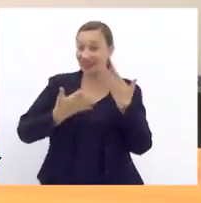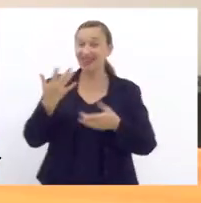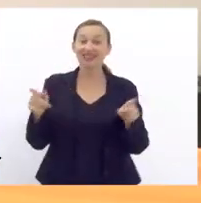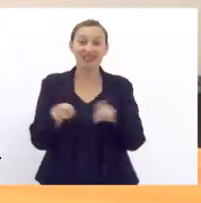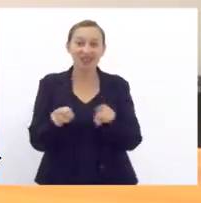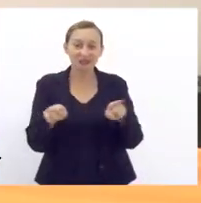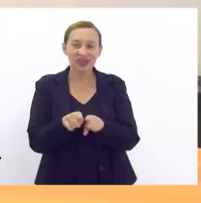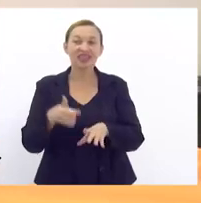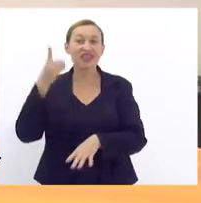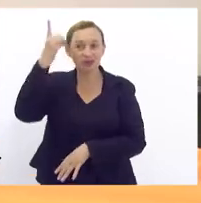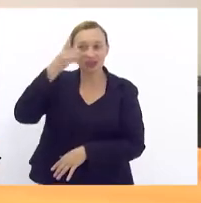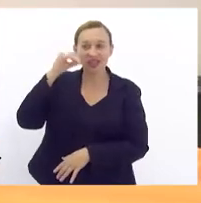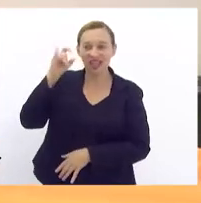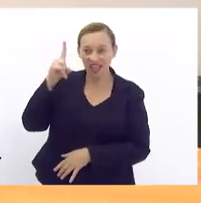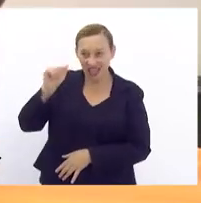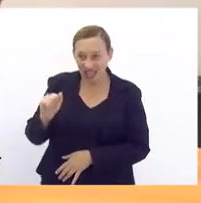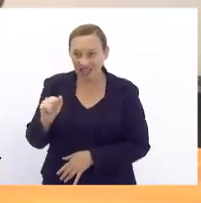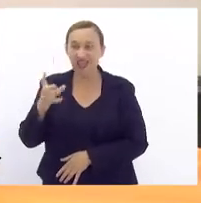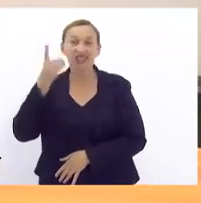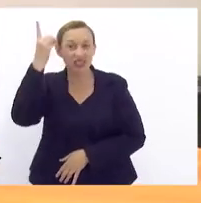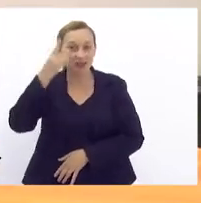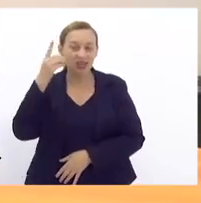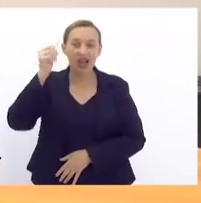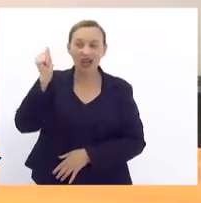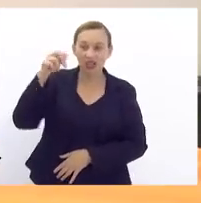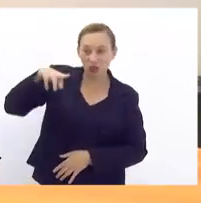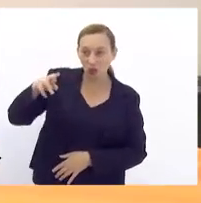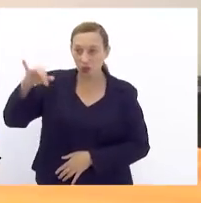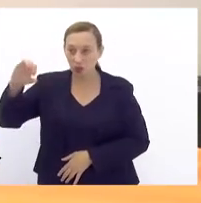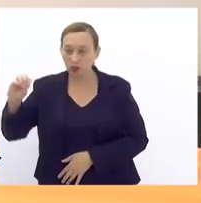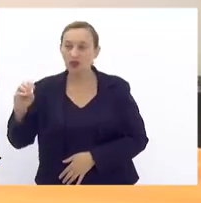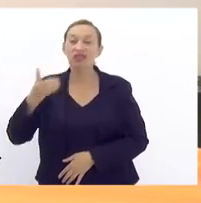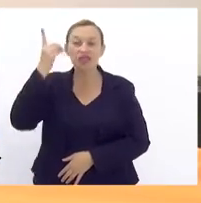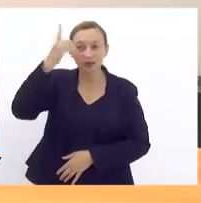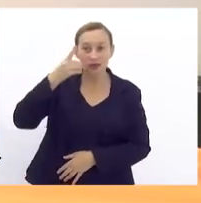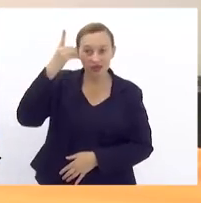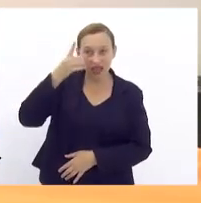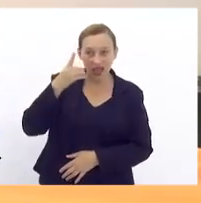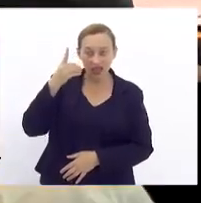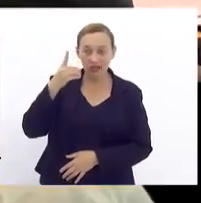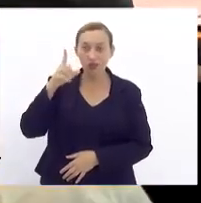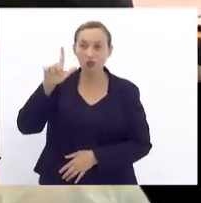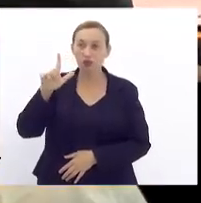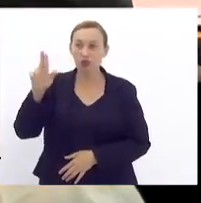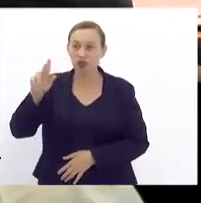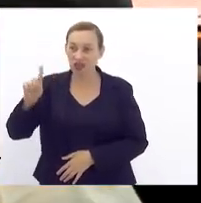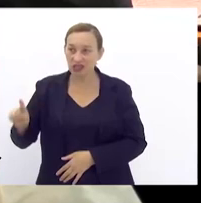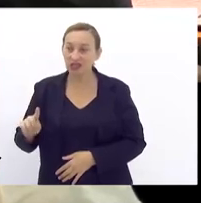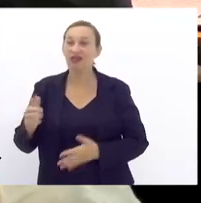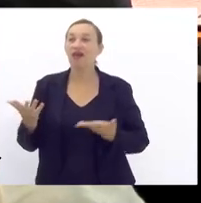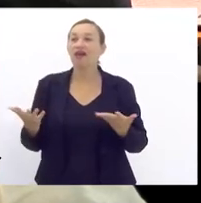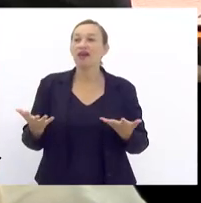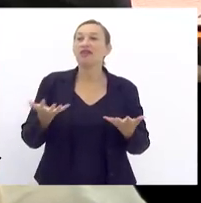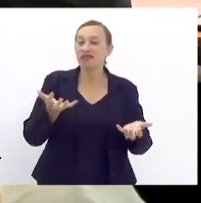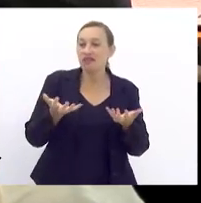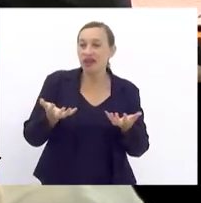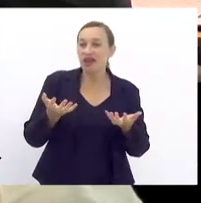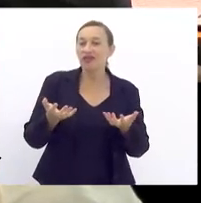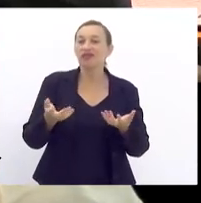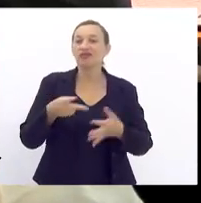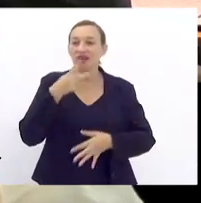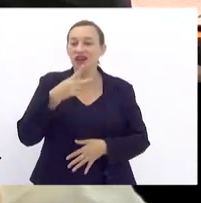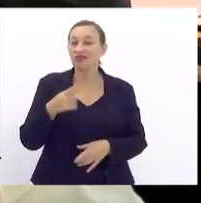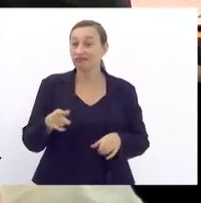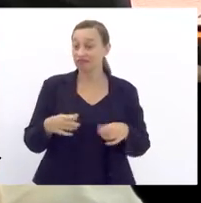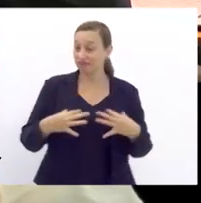deputada índia Deputado Antônio Deputado Luiz e também Doutor Singer e quero me colocar também